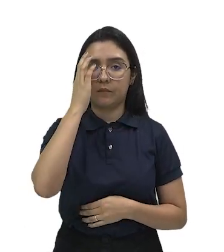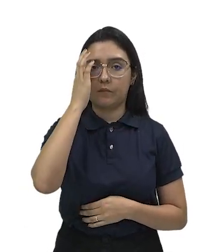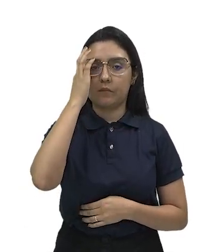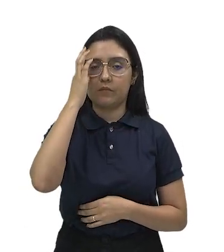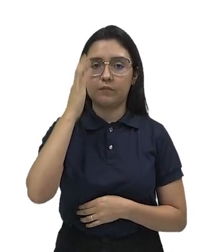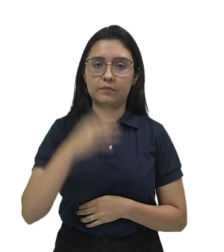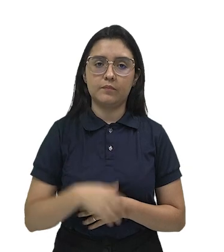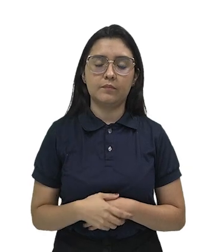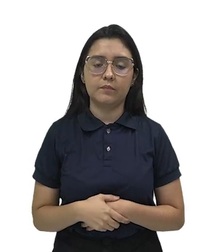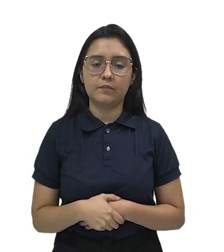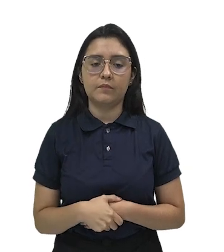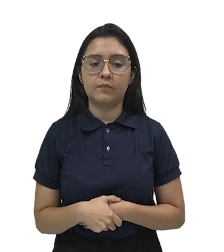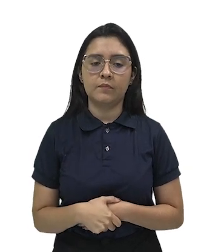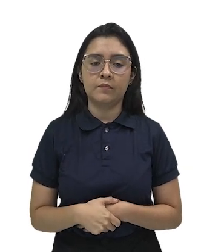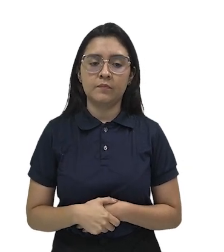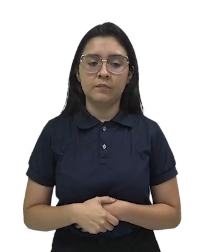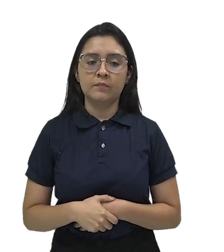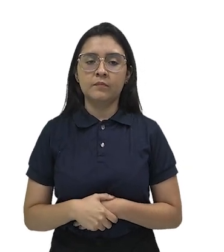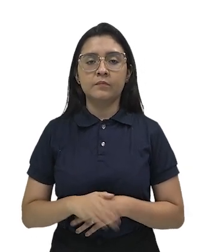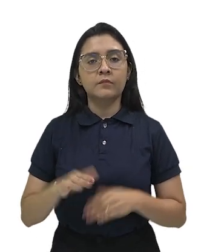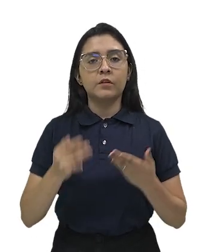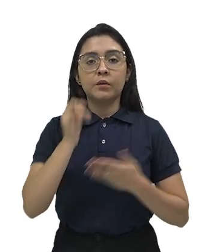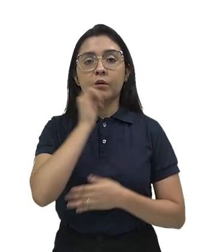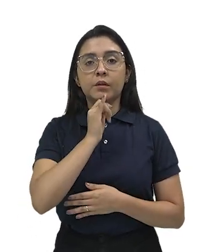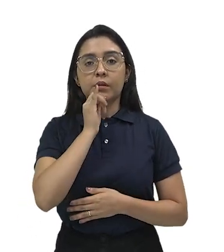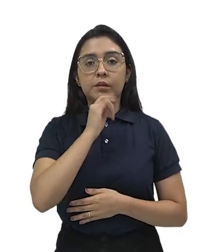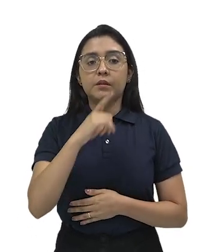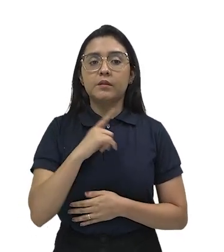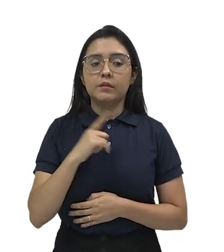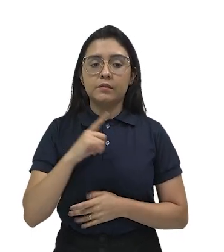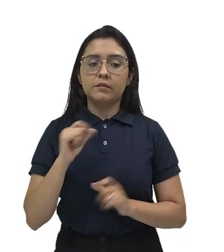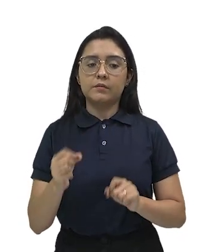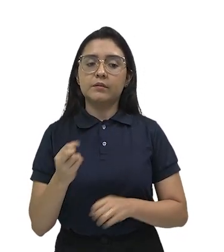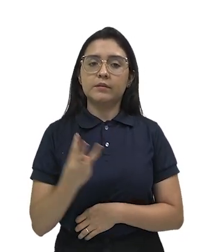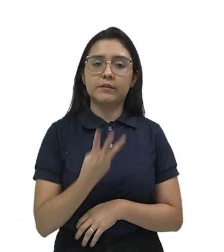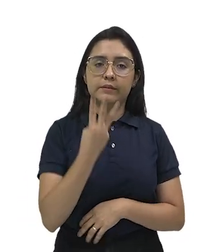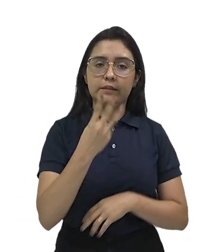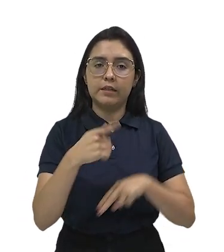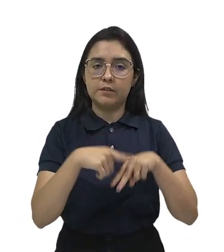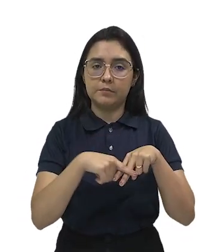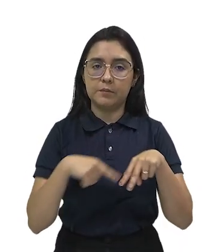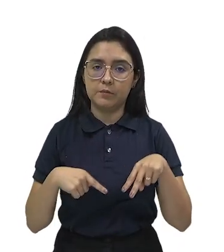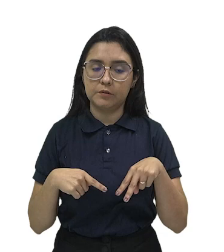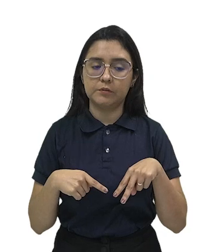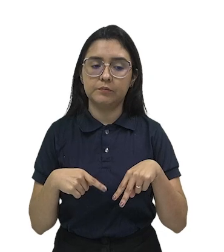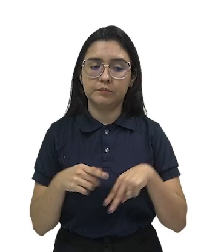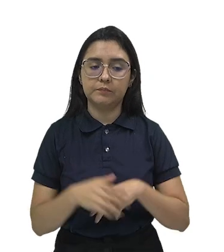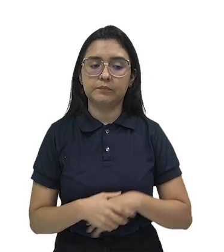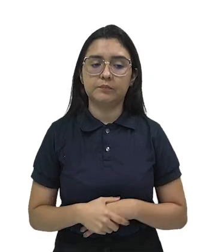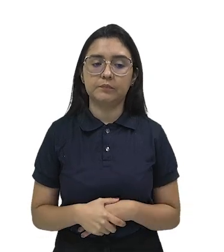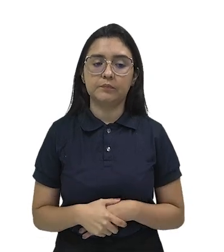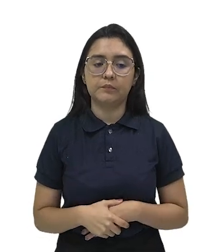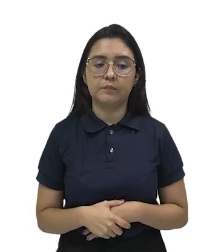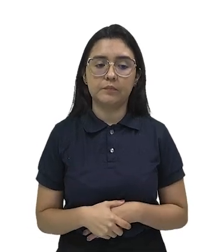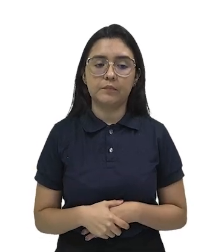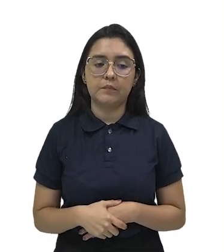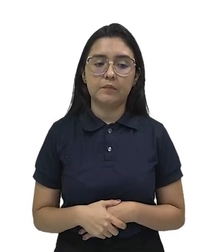vestimenta, beleza? Então vamos supor que você tenha 3 bermudas, olha lá.